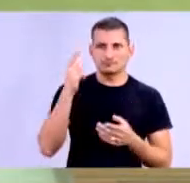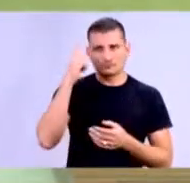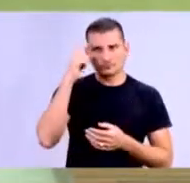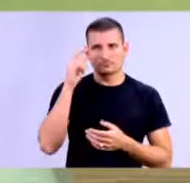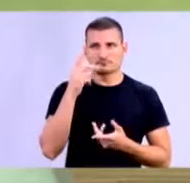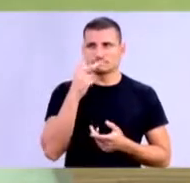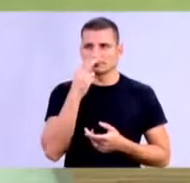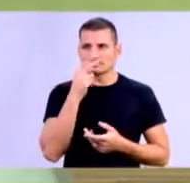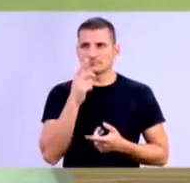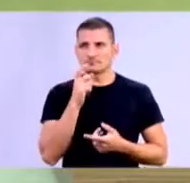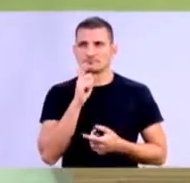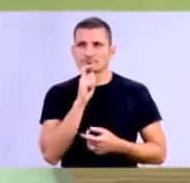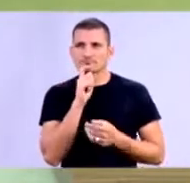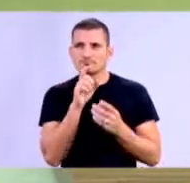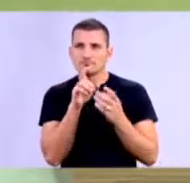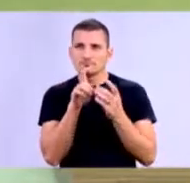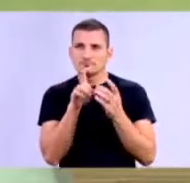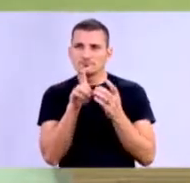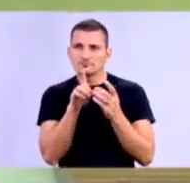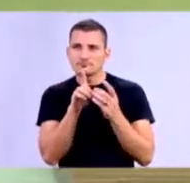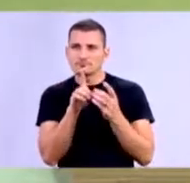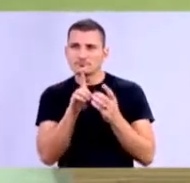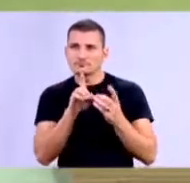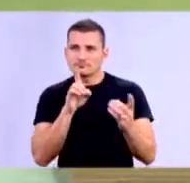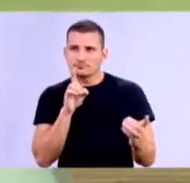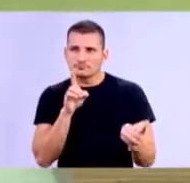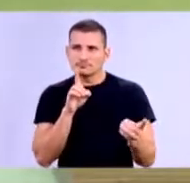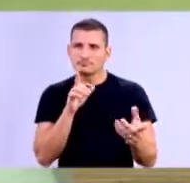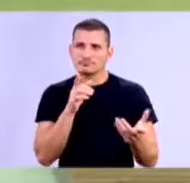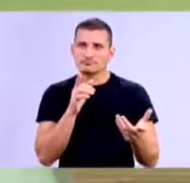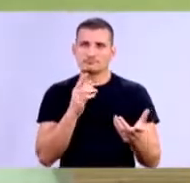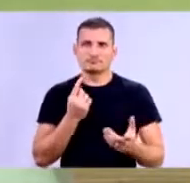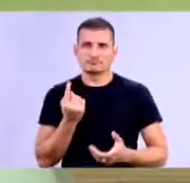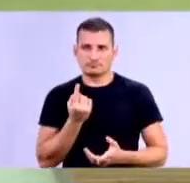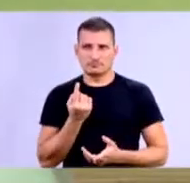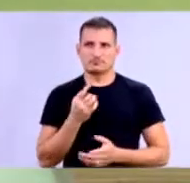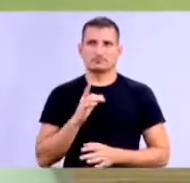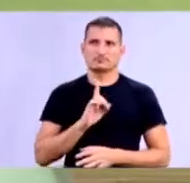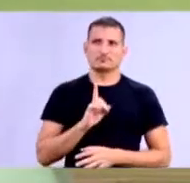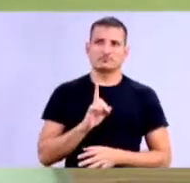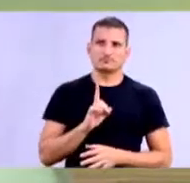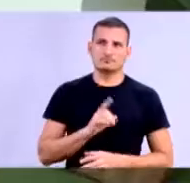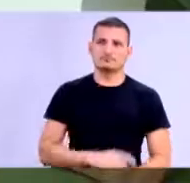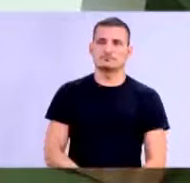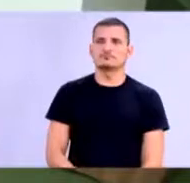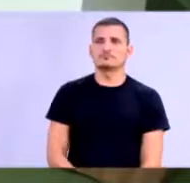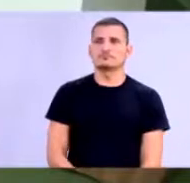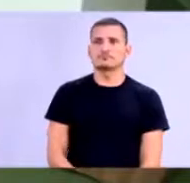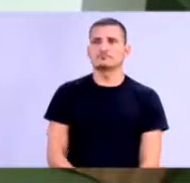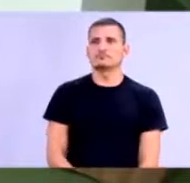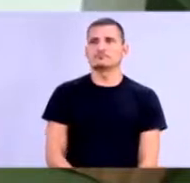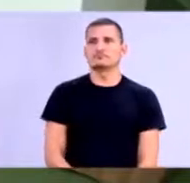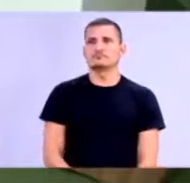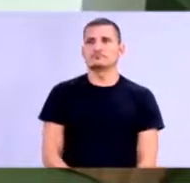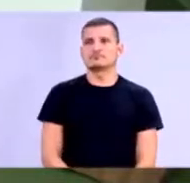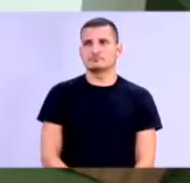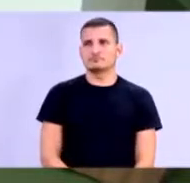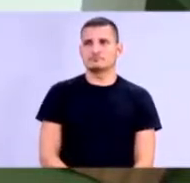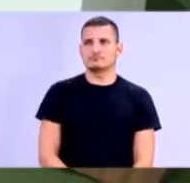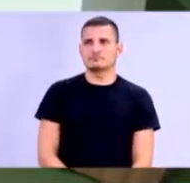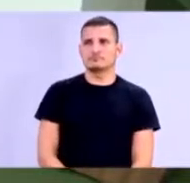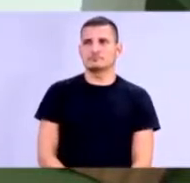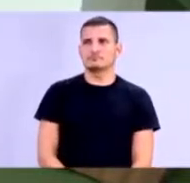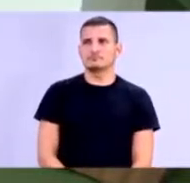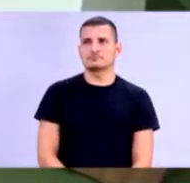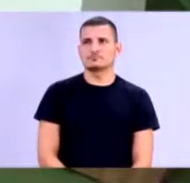frio, né, distante, isso. Vai ficar mais só que não. Só que não. Como diz a gíria, só